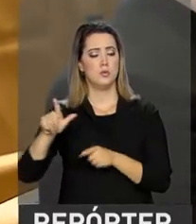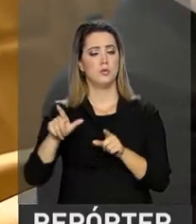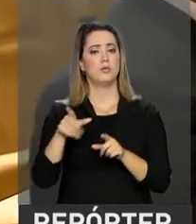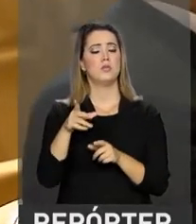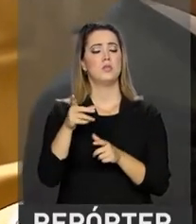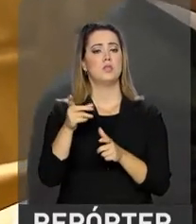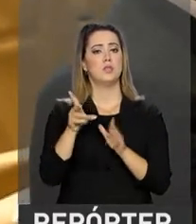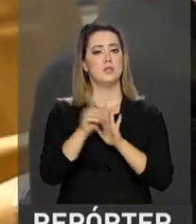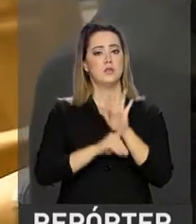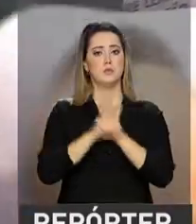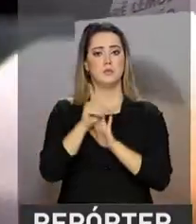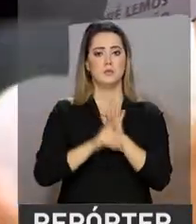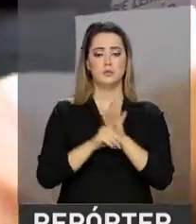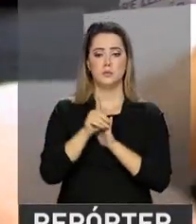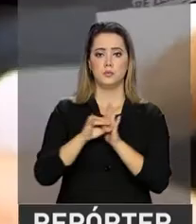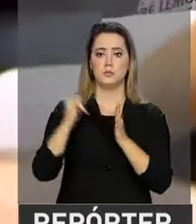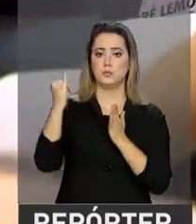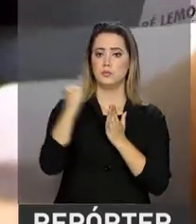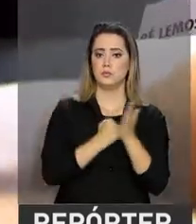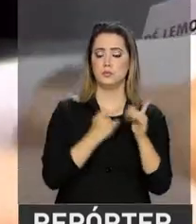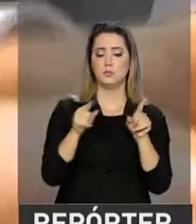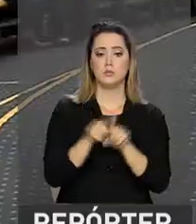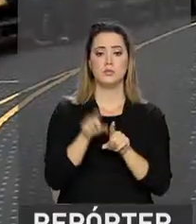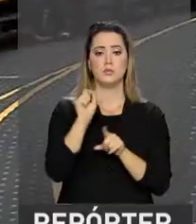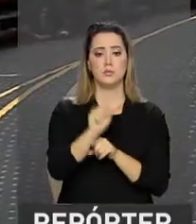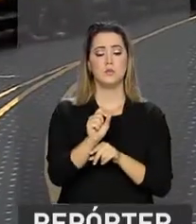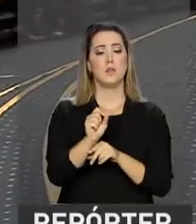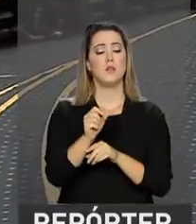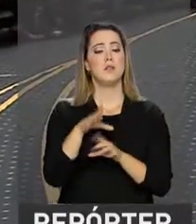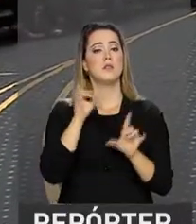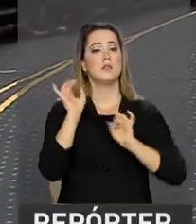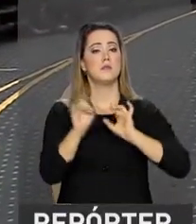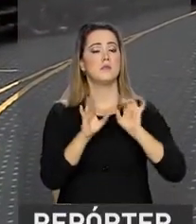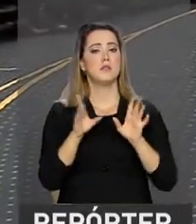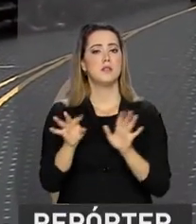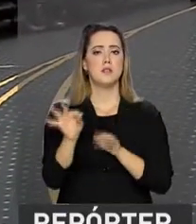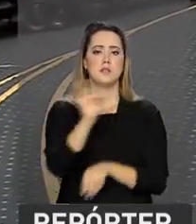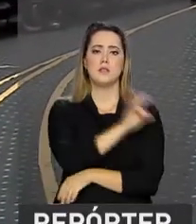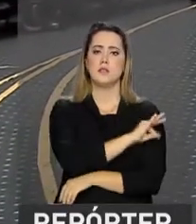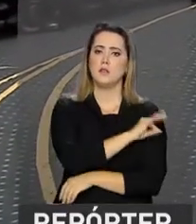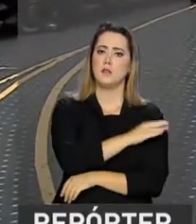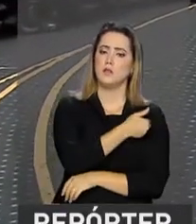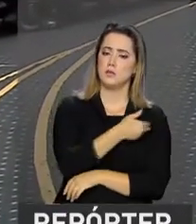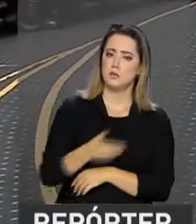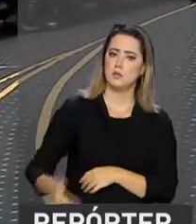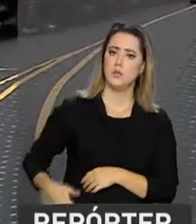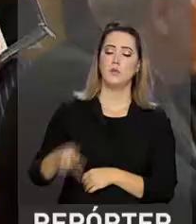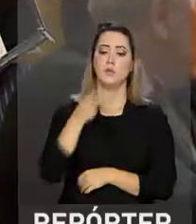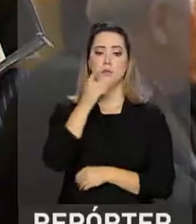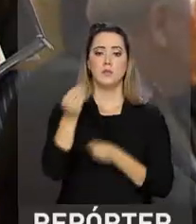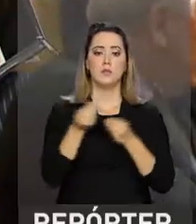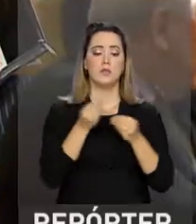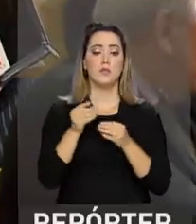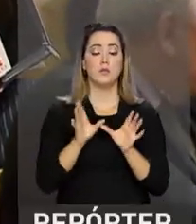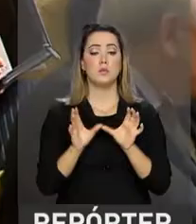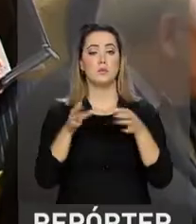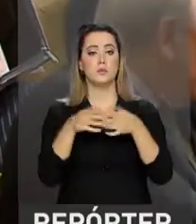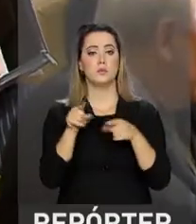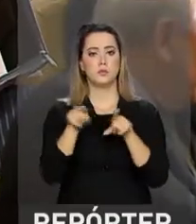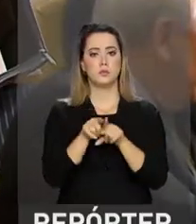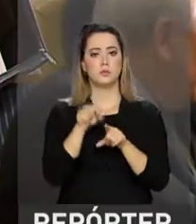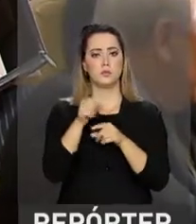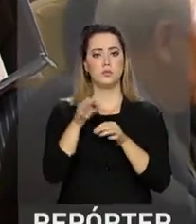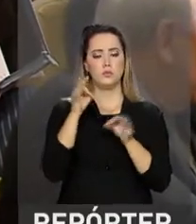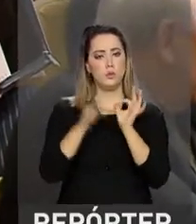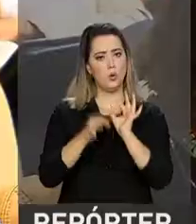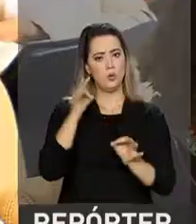tributários especialistas e técnicos do governo discutem o aperfeiçoamento da atuação do órgão no julgamento